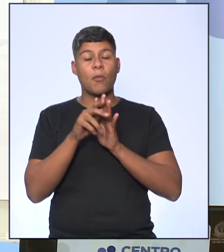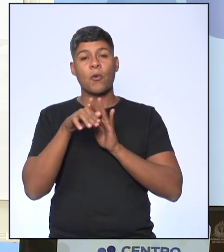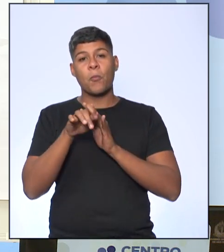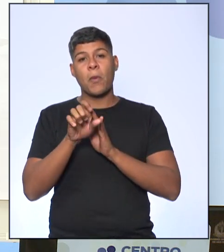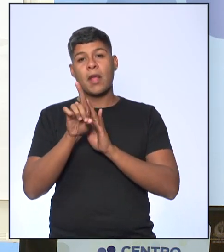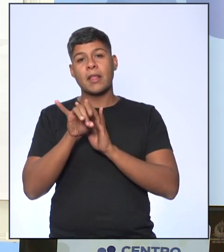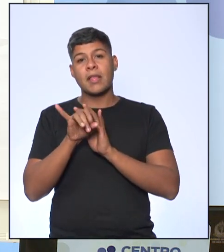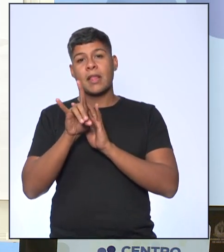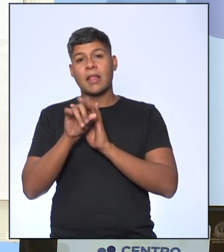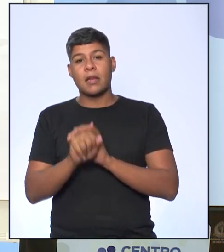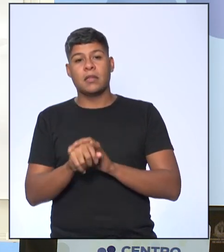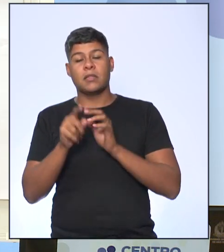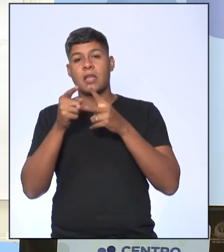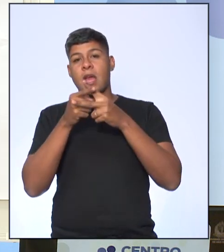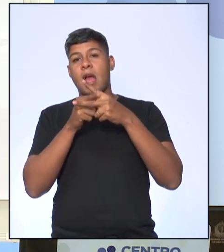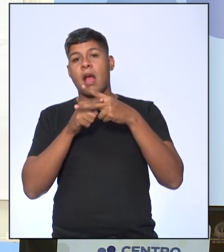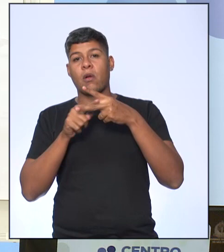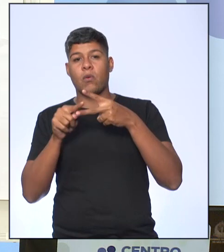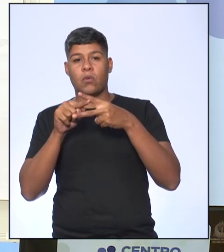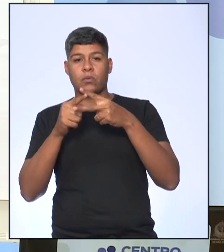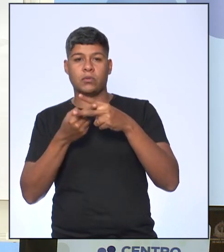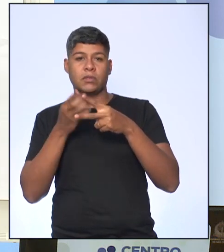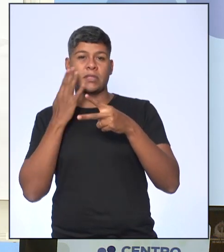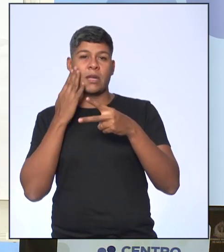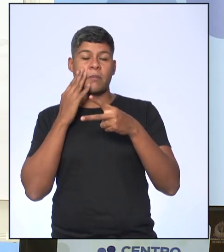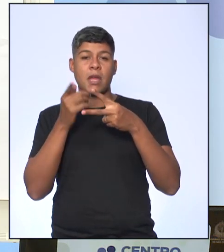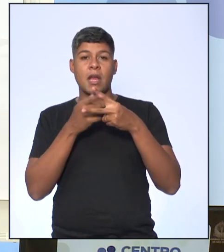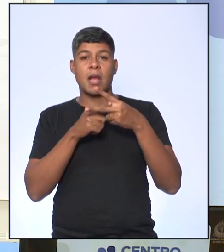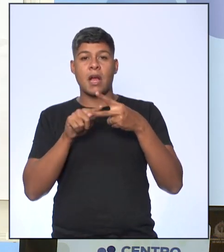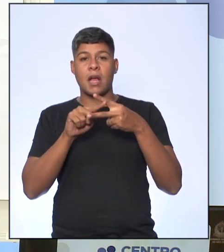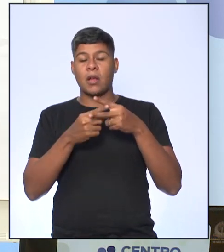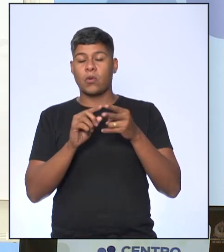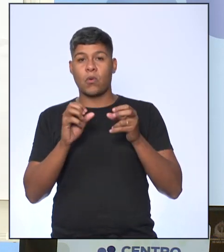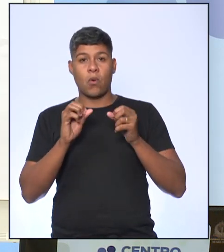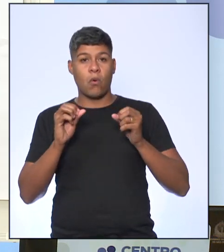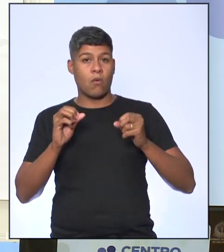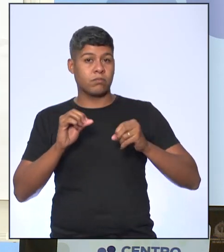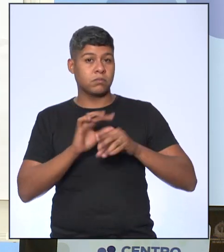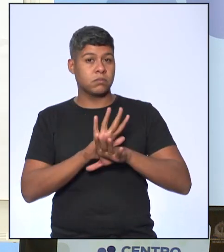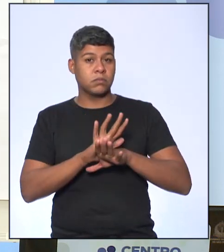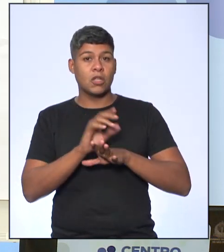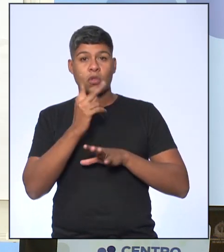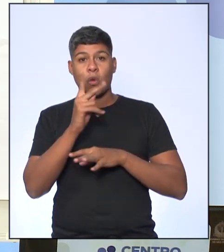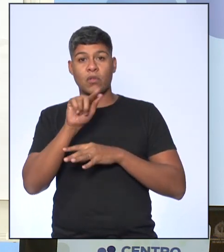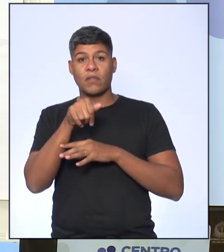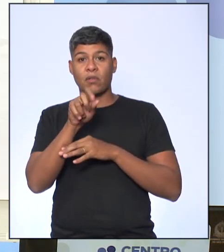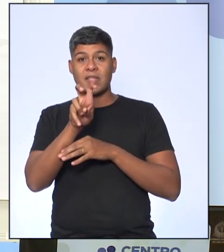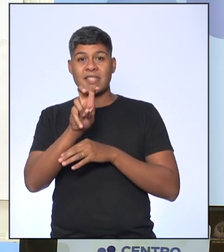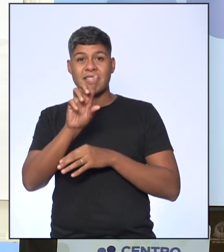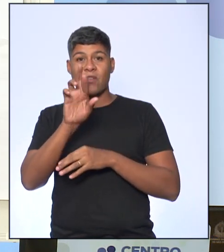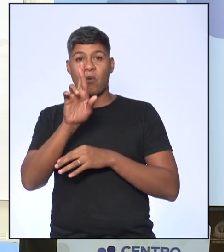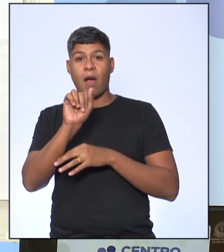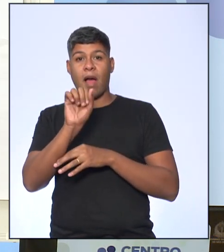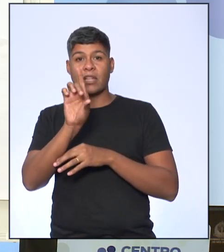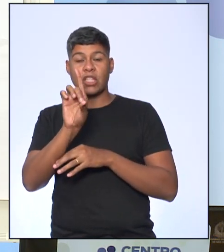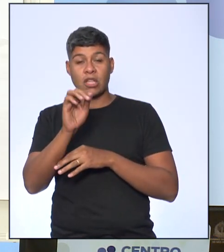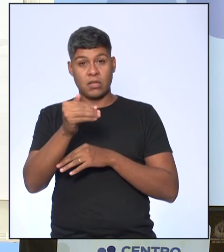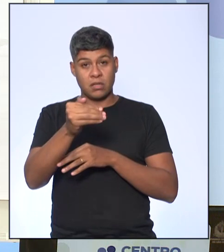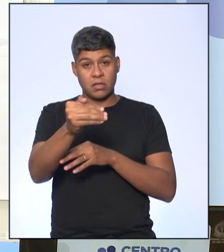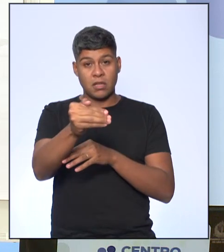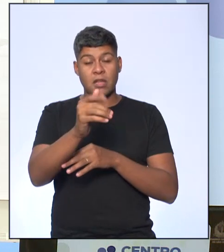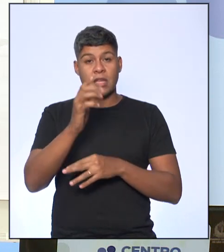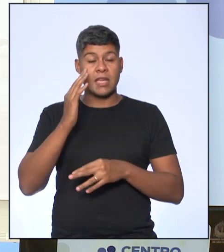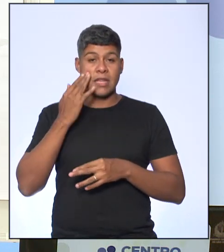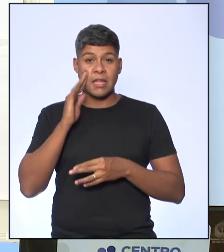de ângulo. Isso aqui é um ângulo formado. É 2,5 rad. Mais para frente, vocês